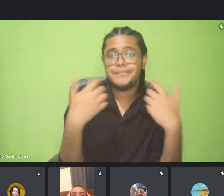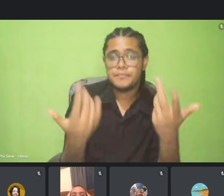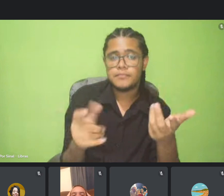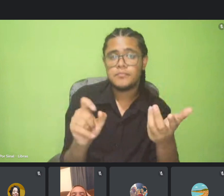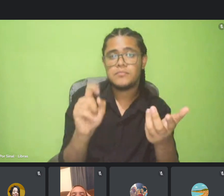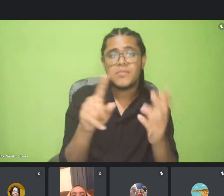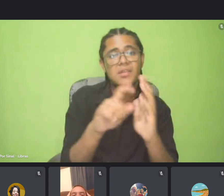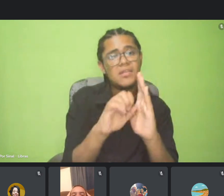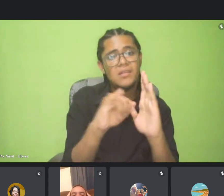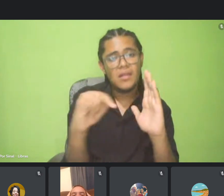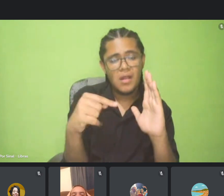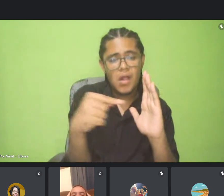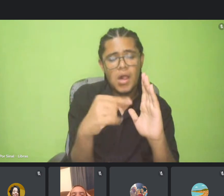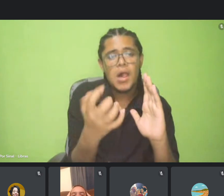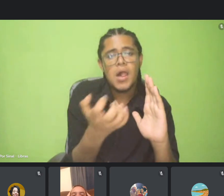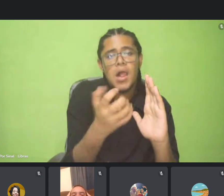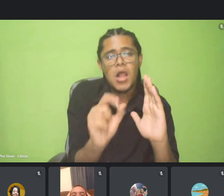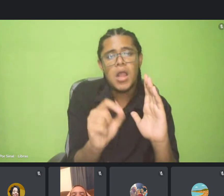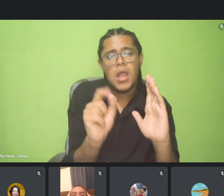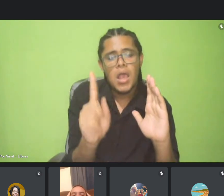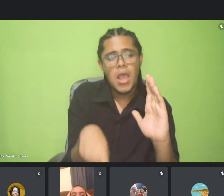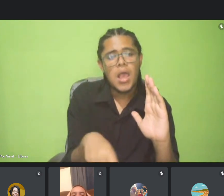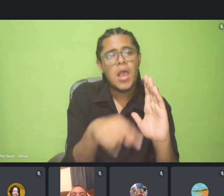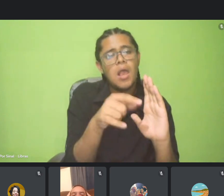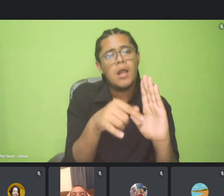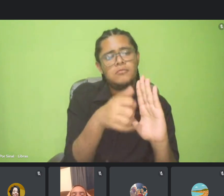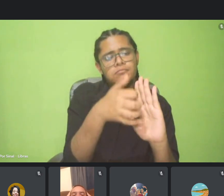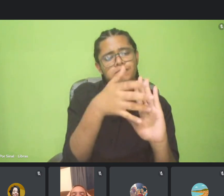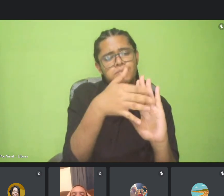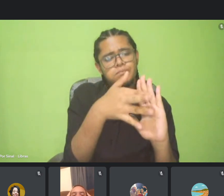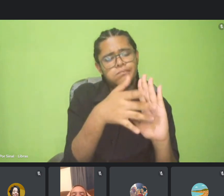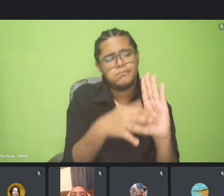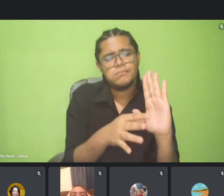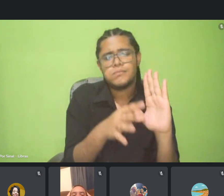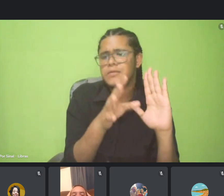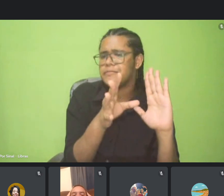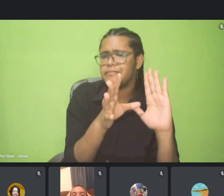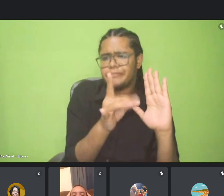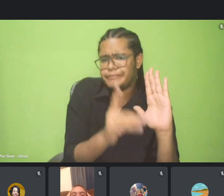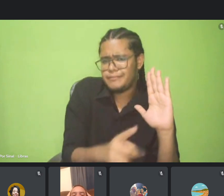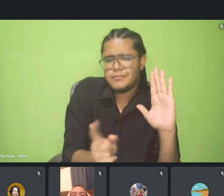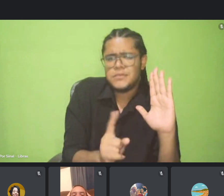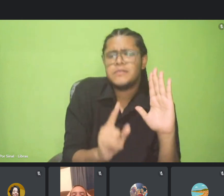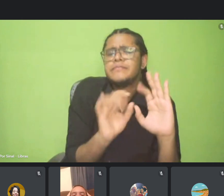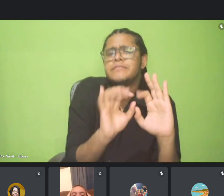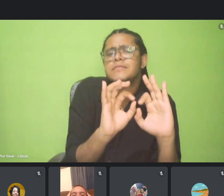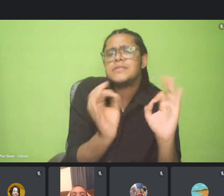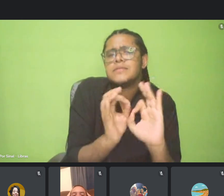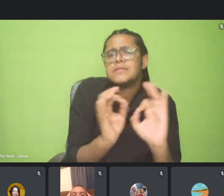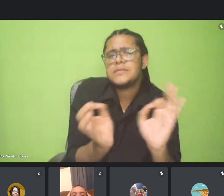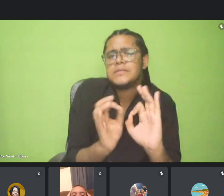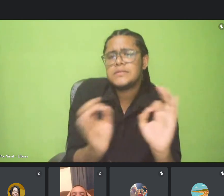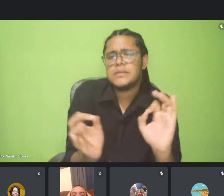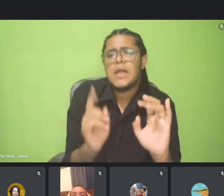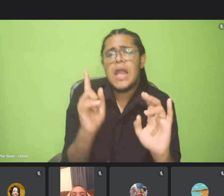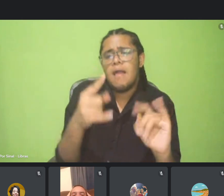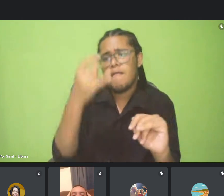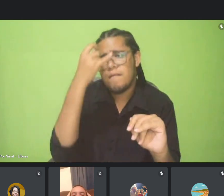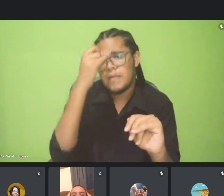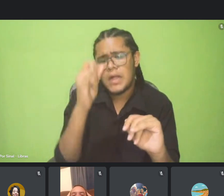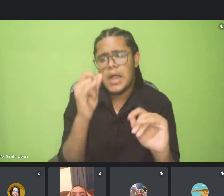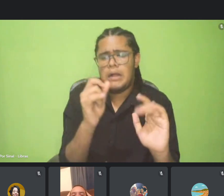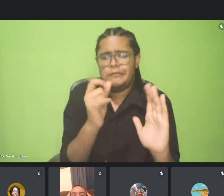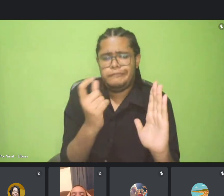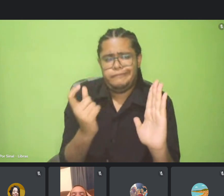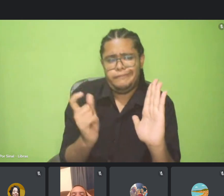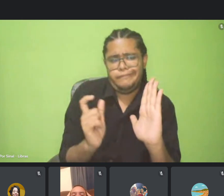a gente quer deixar o edital a forma mais simples possível para vocês entenderem, tem uma versão que não tenha tanta palavra jurídica que vocês possam